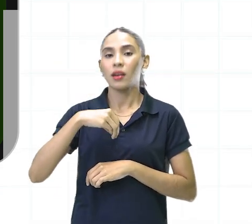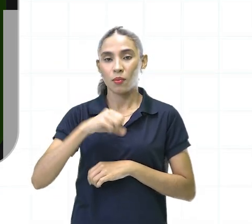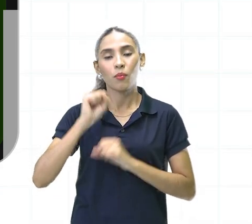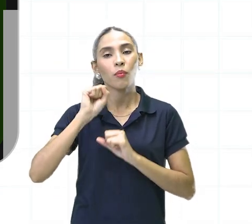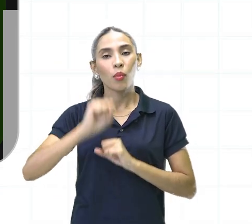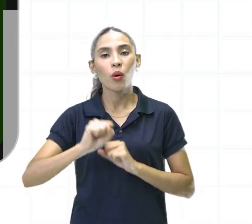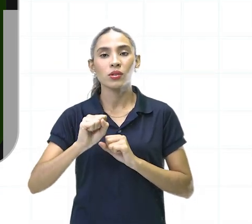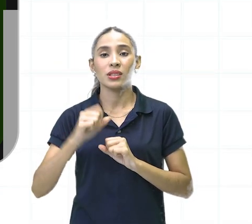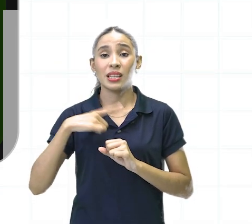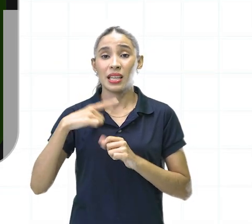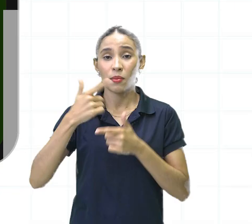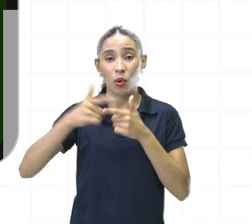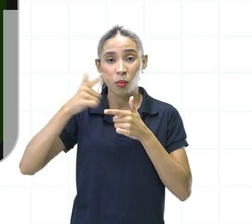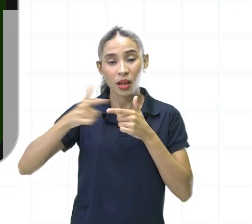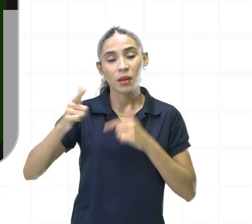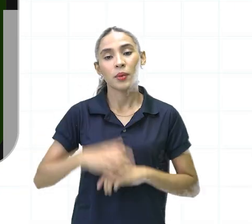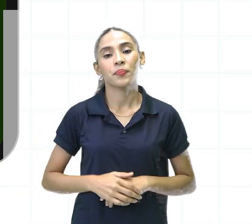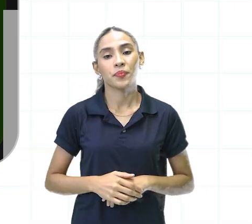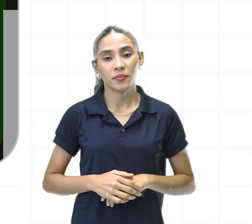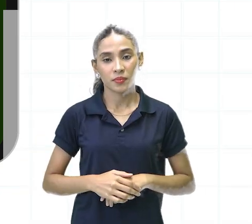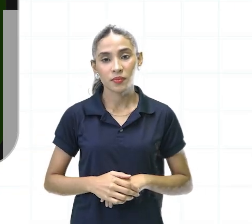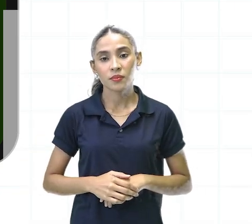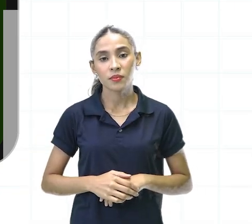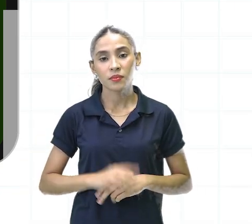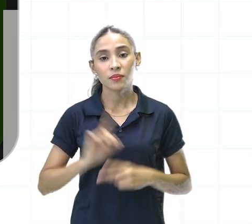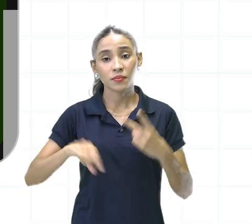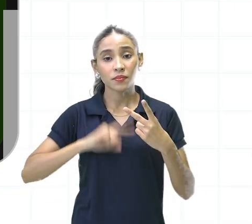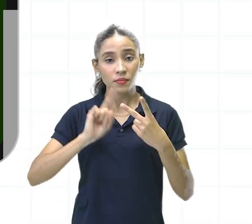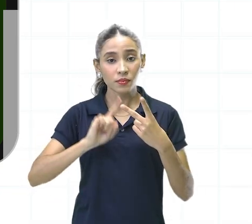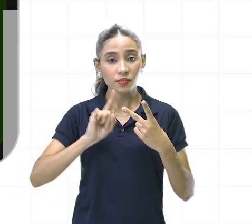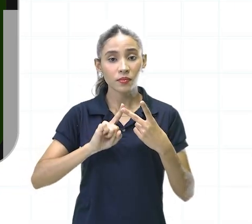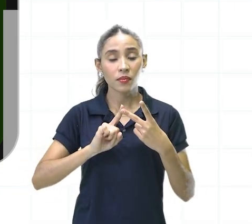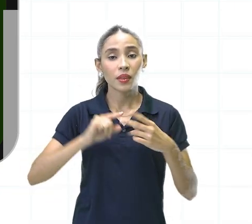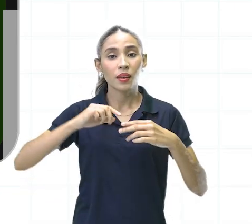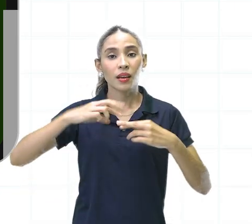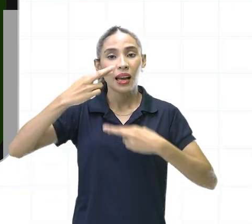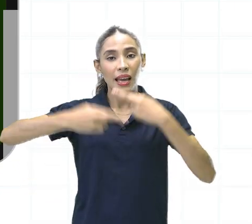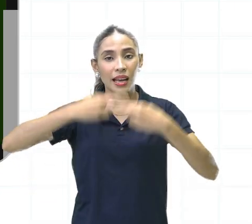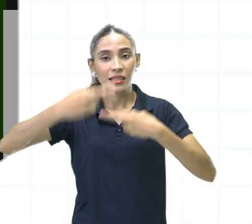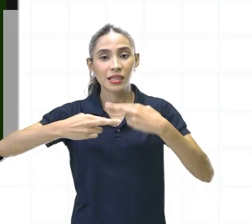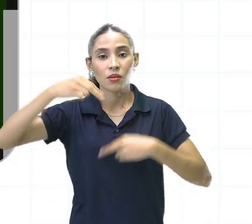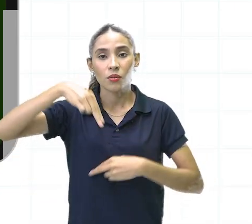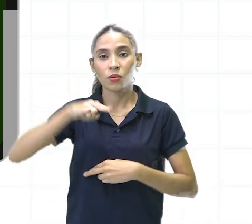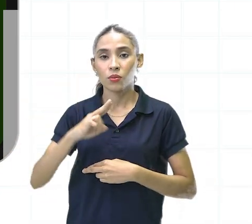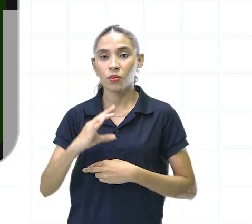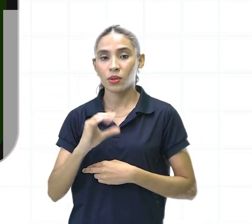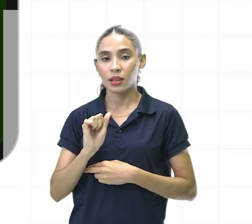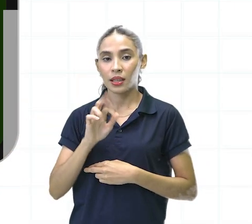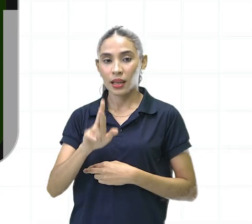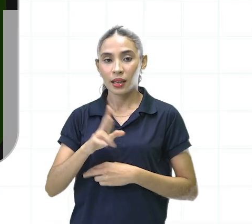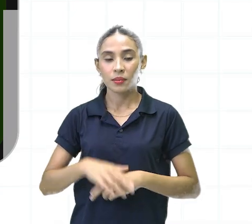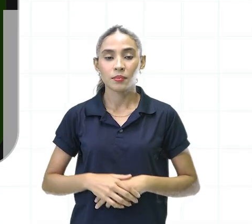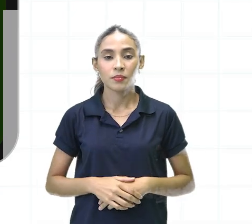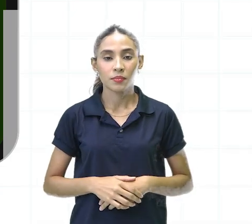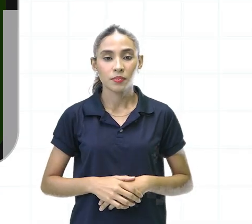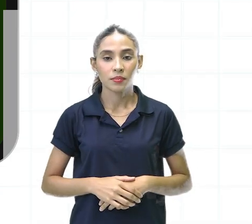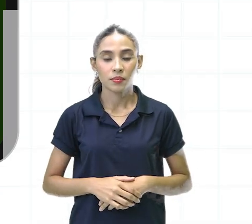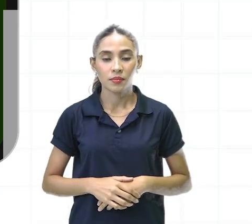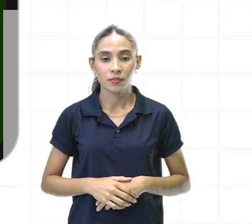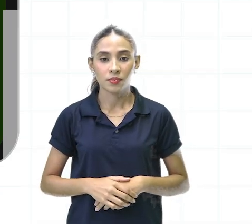sim pode causar danos. Já as reações nucleares,